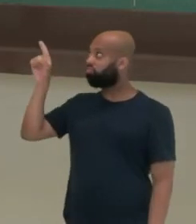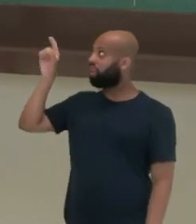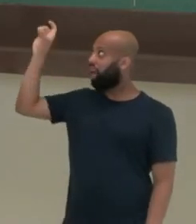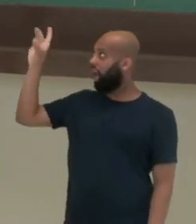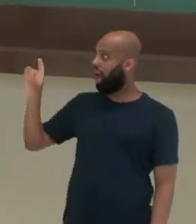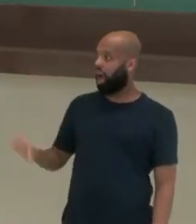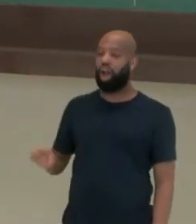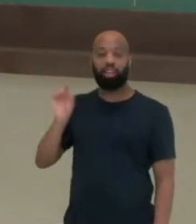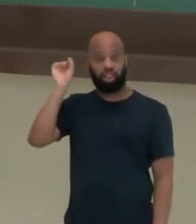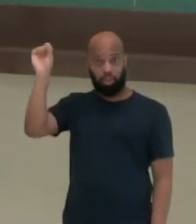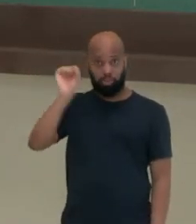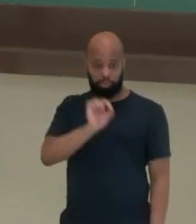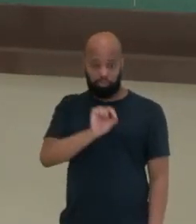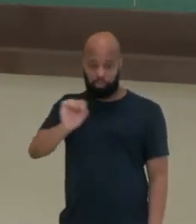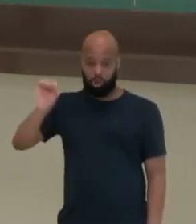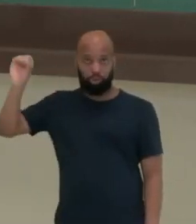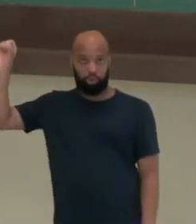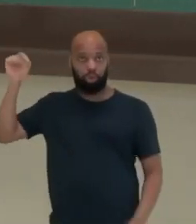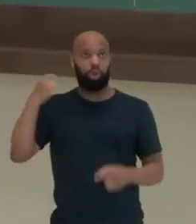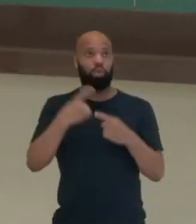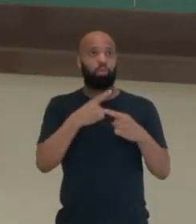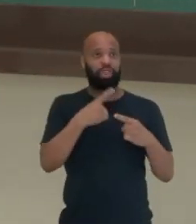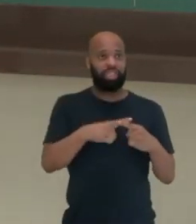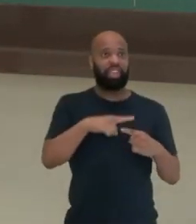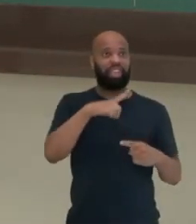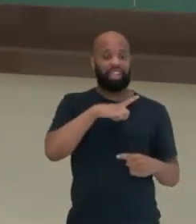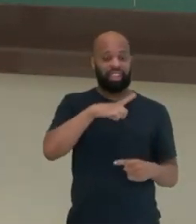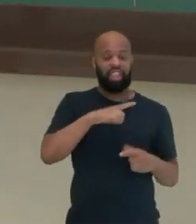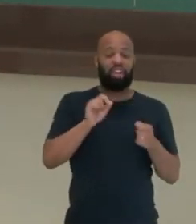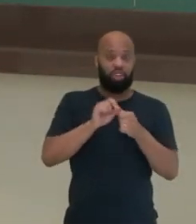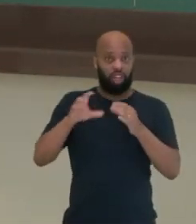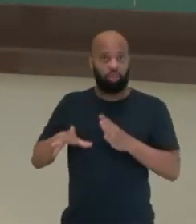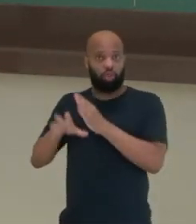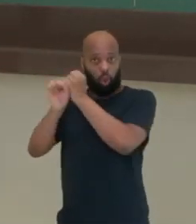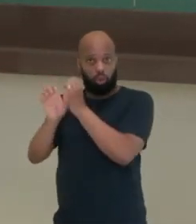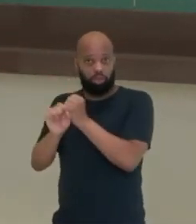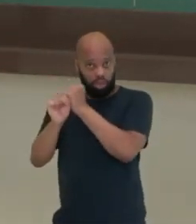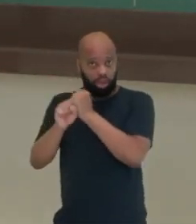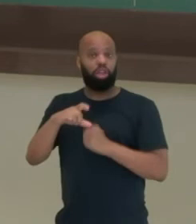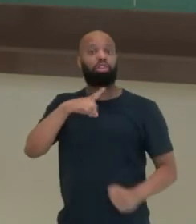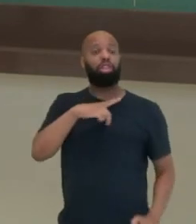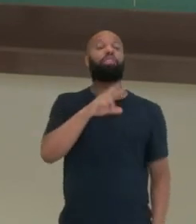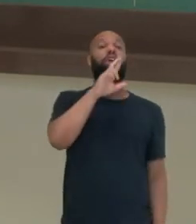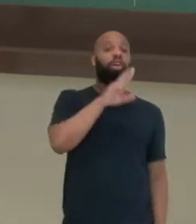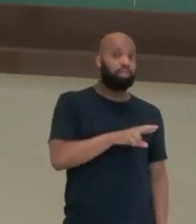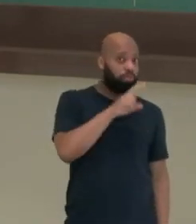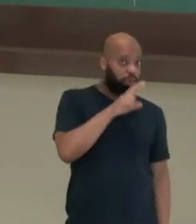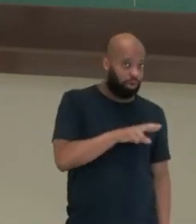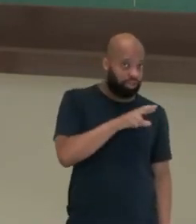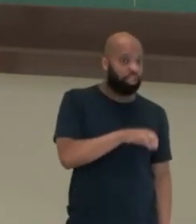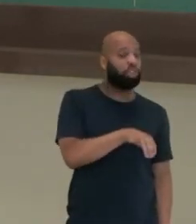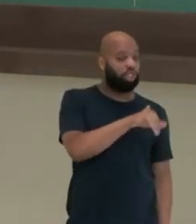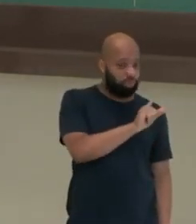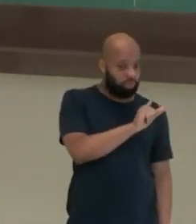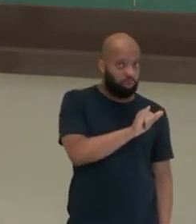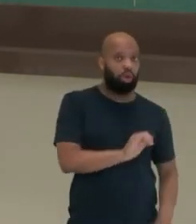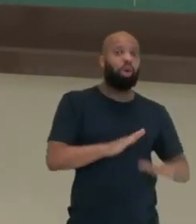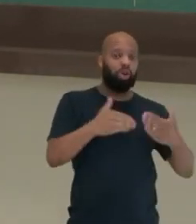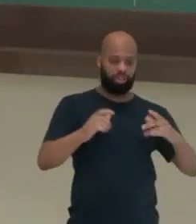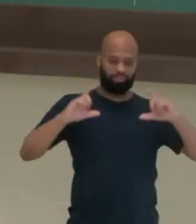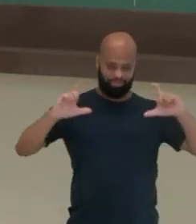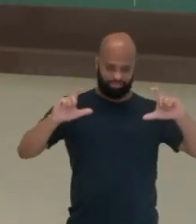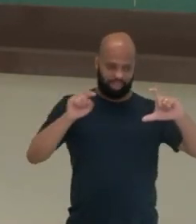para x, 5 para y. B. 2 e 8. 2 para x, 8 para